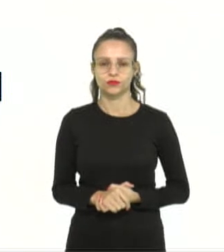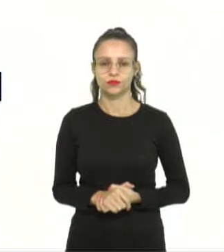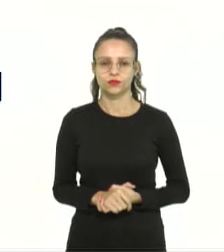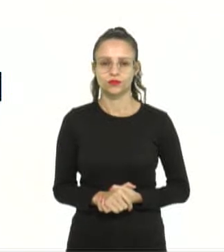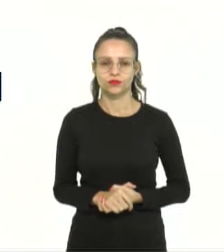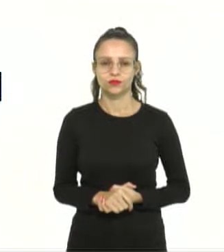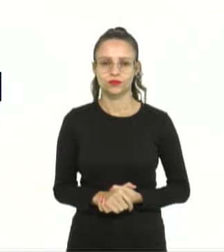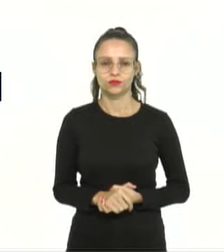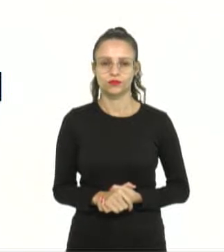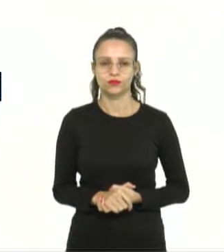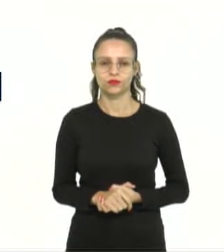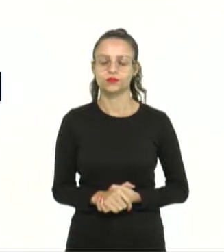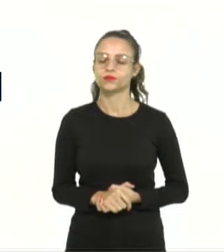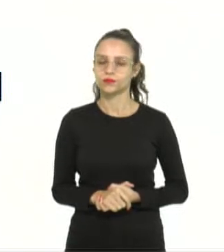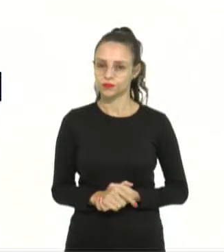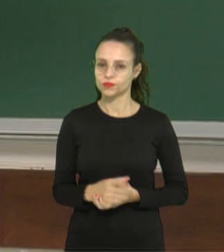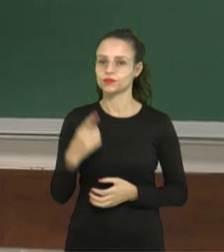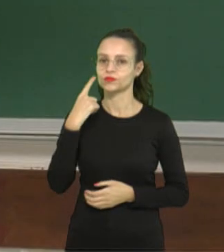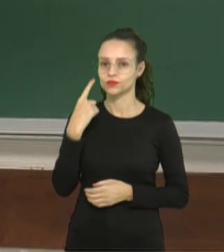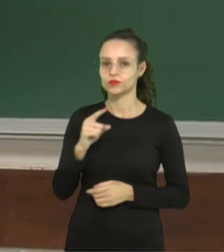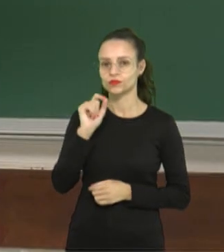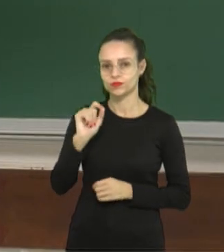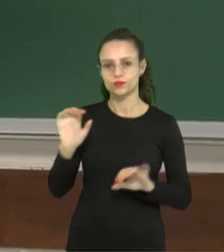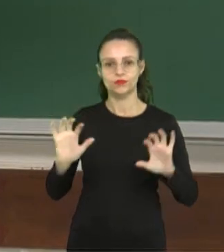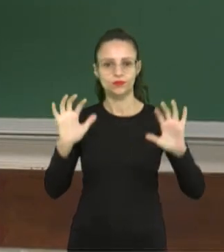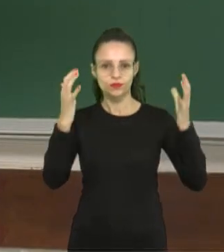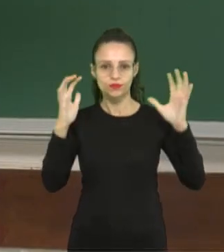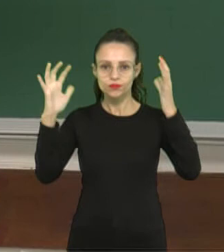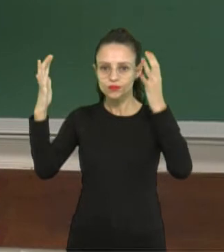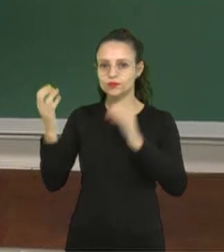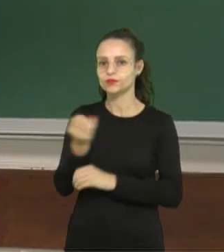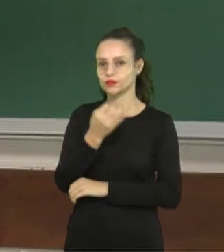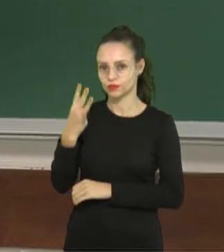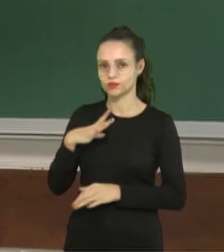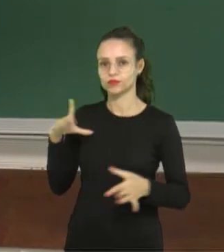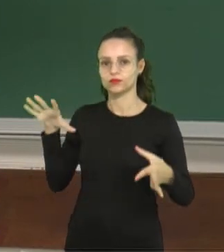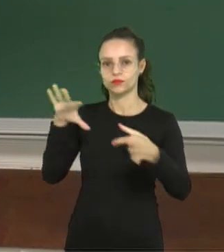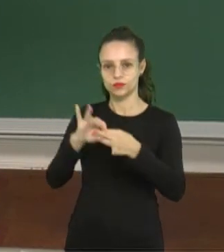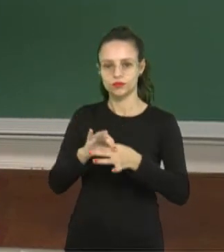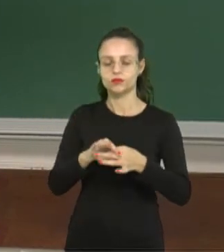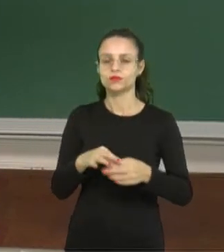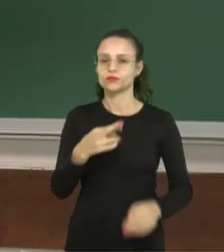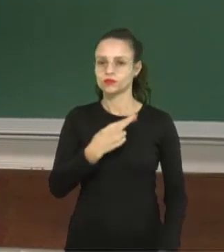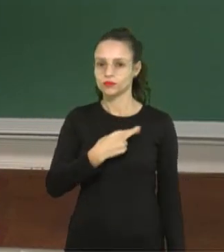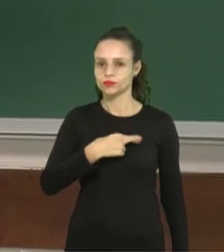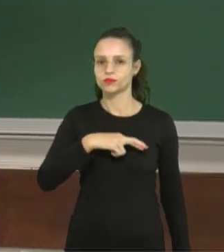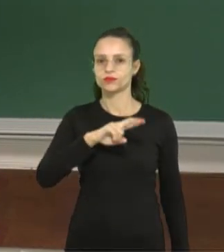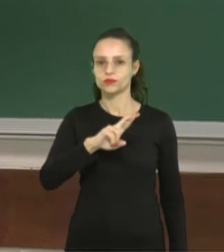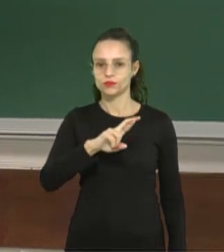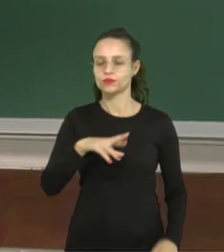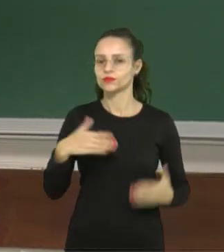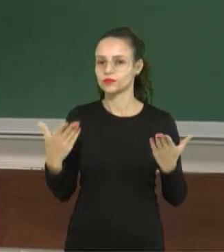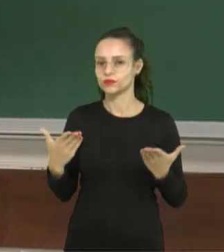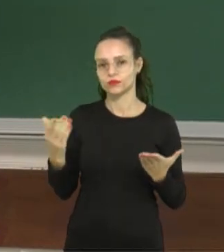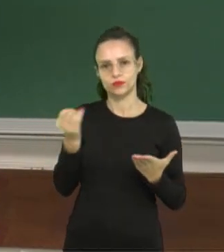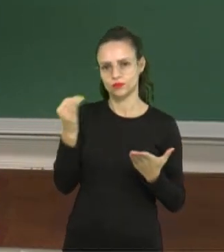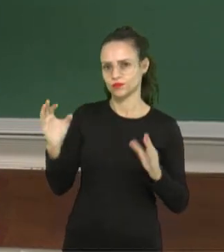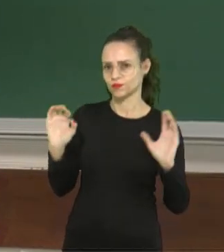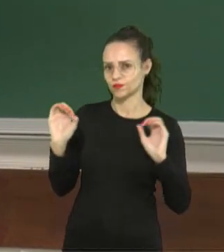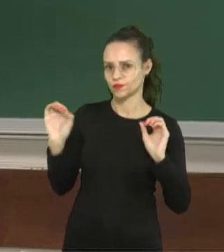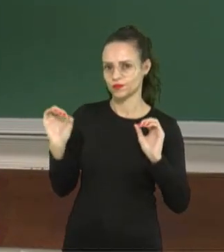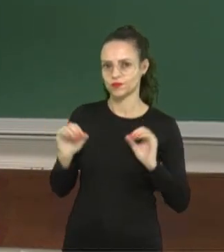tradições religiosas. Nós vimos aí algumas festas, algumas têm relações com a religiosidade e outras